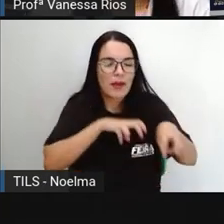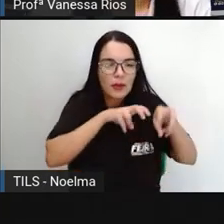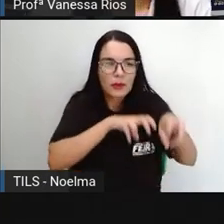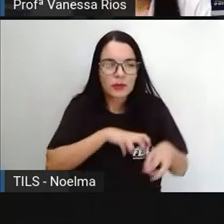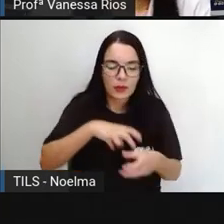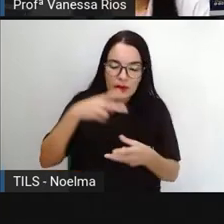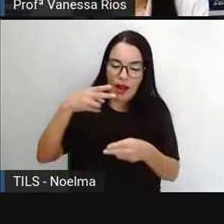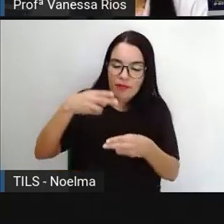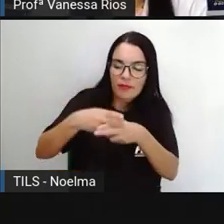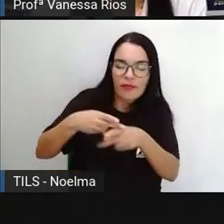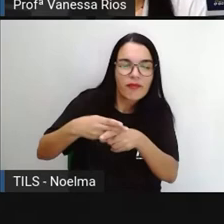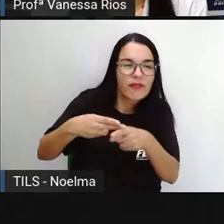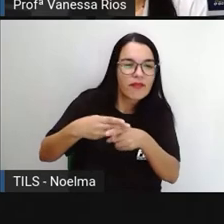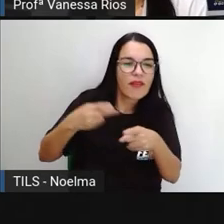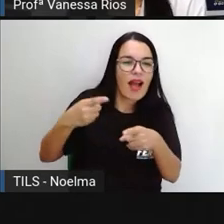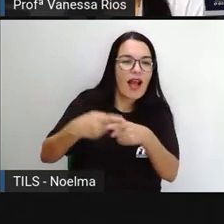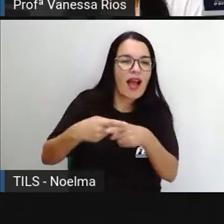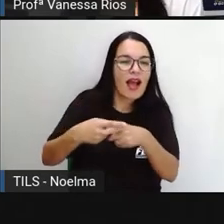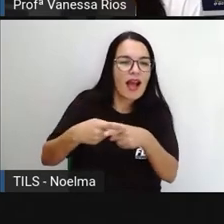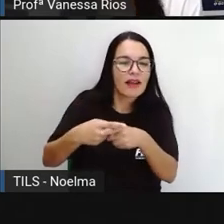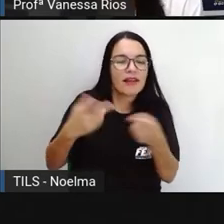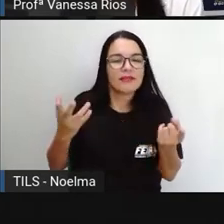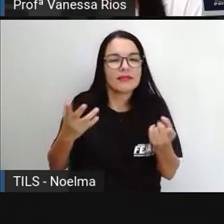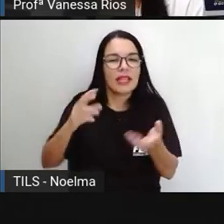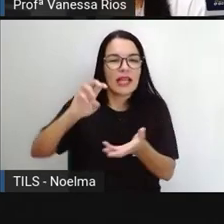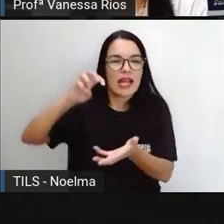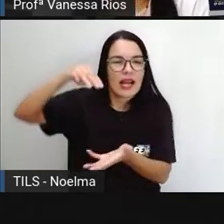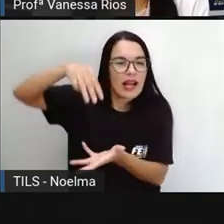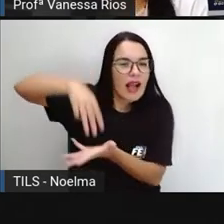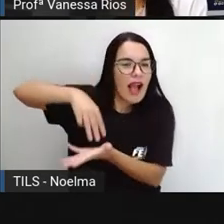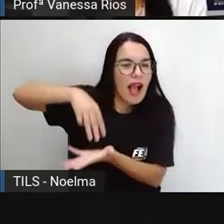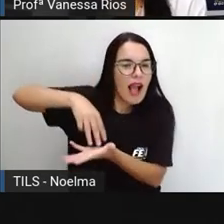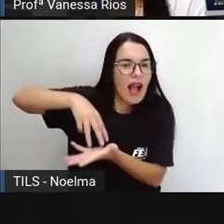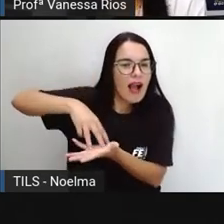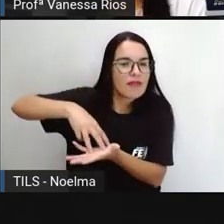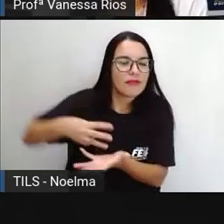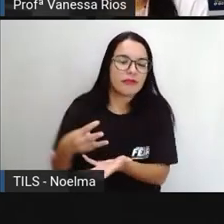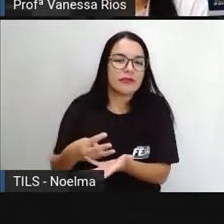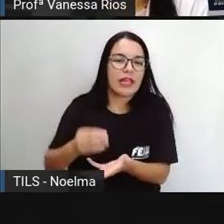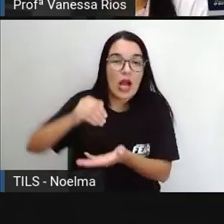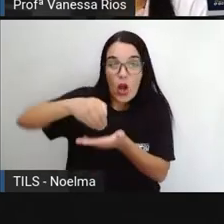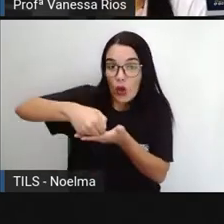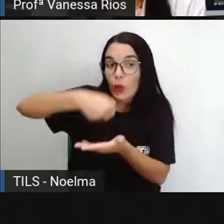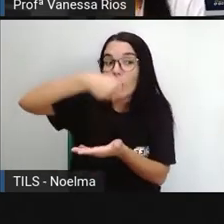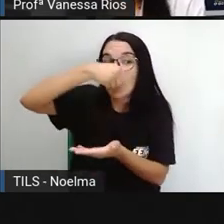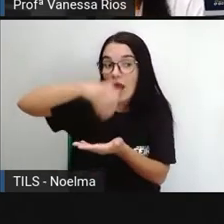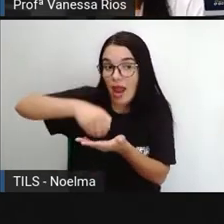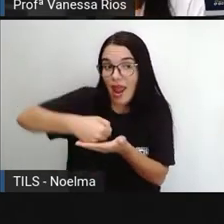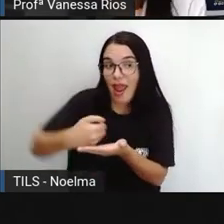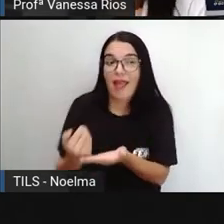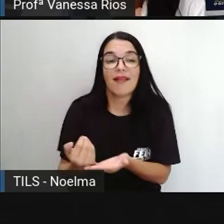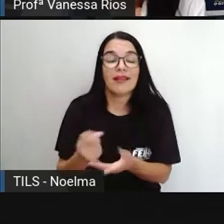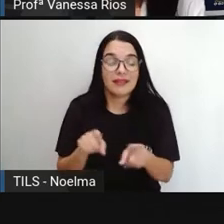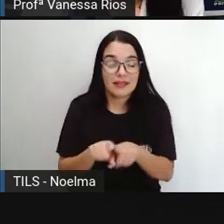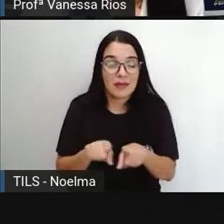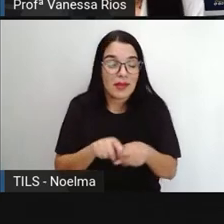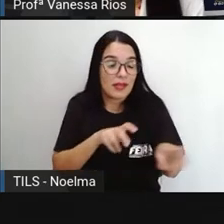metal, o que permitiu um avanço, né, em relação às técnicas daquilo que eles desenvolviam quando plantavam e